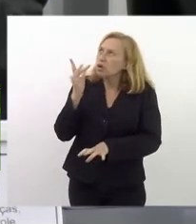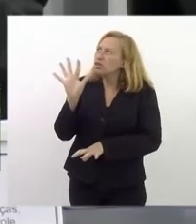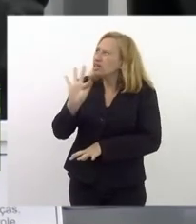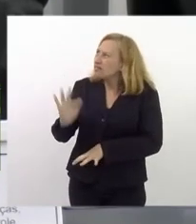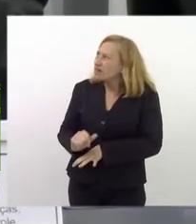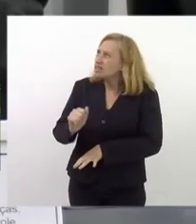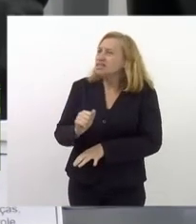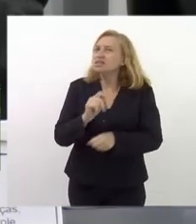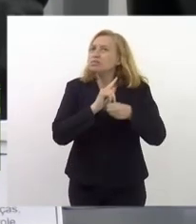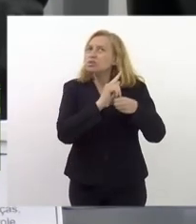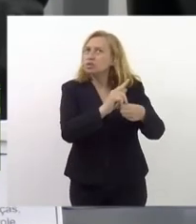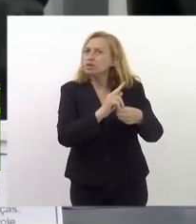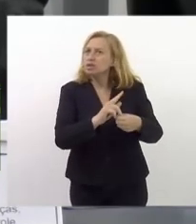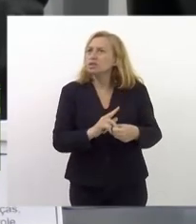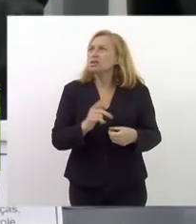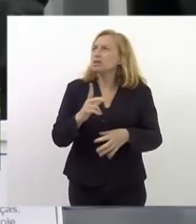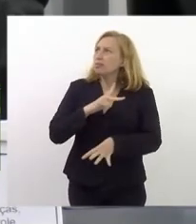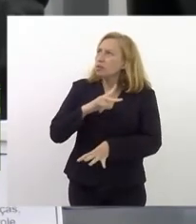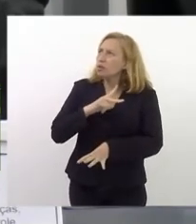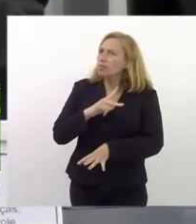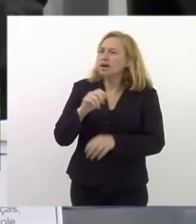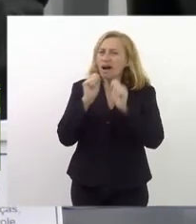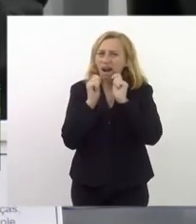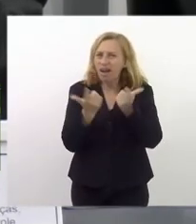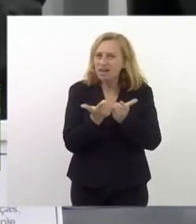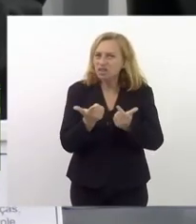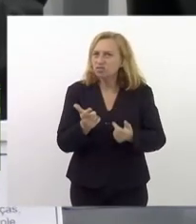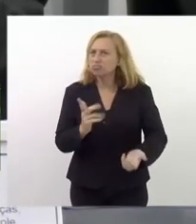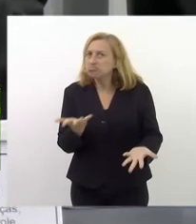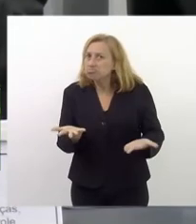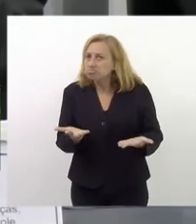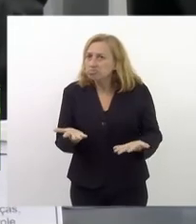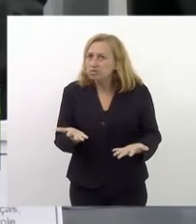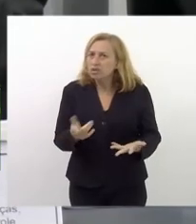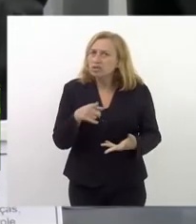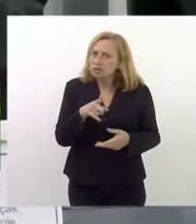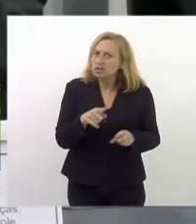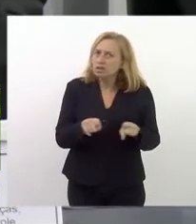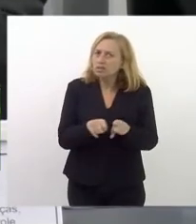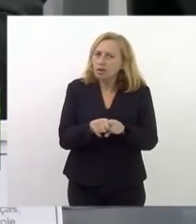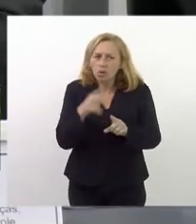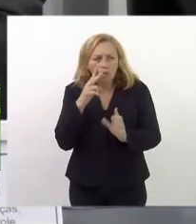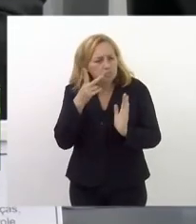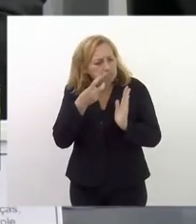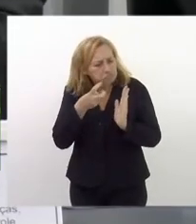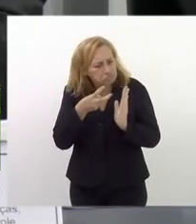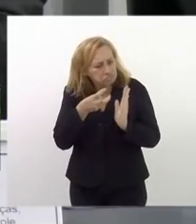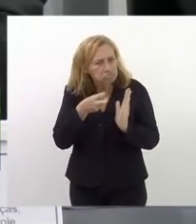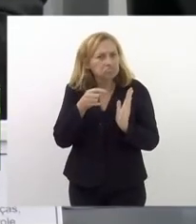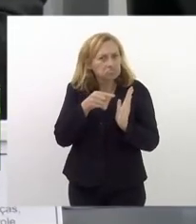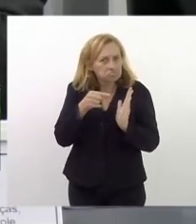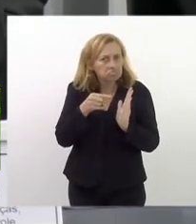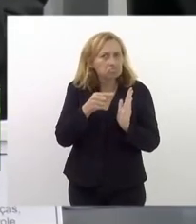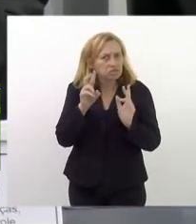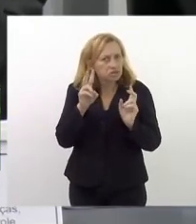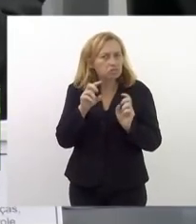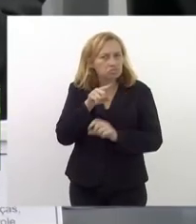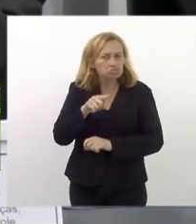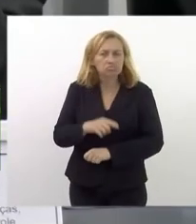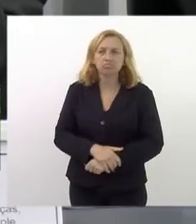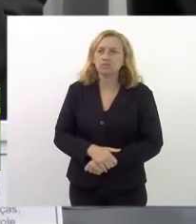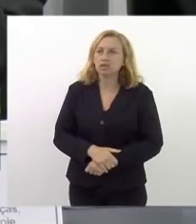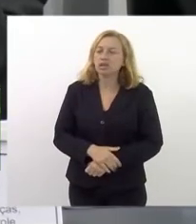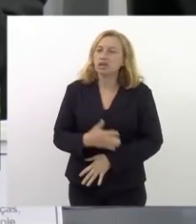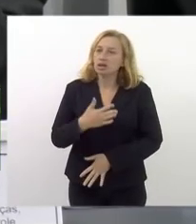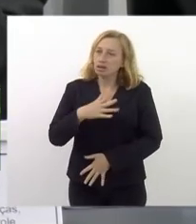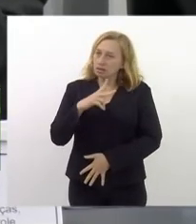a Procuradoria e a própria Alerja. Então, se você também dá uma olhada aí nessa questão. Da